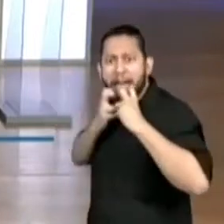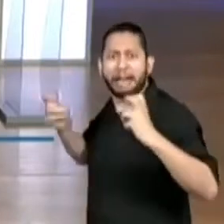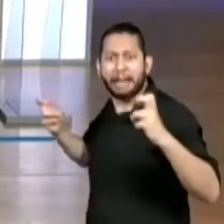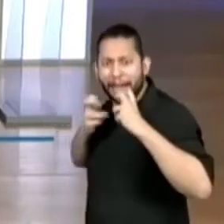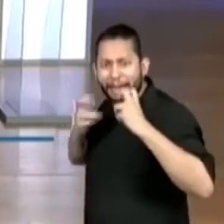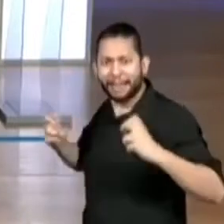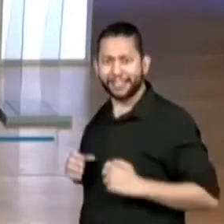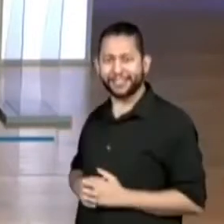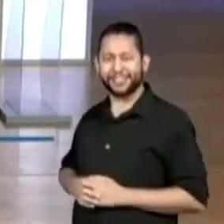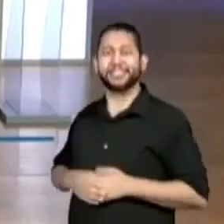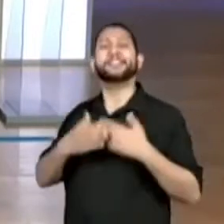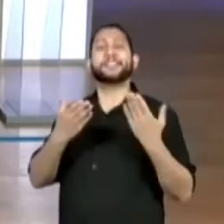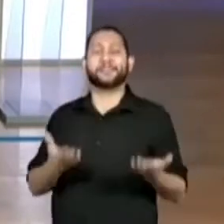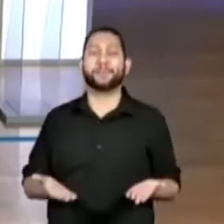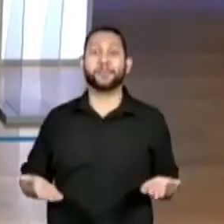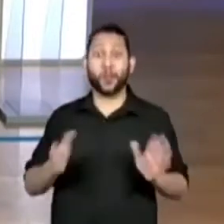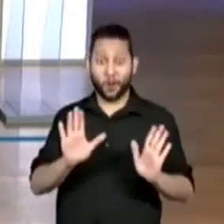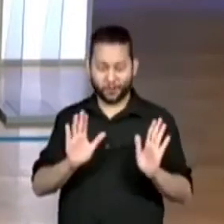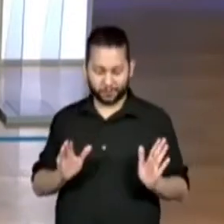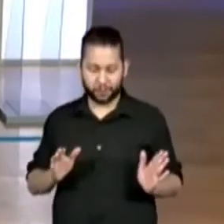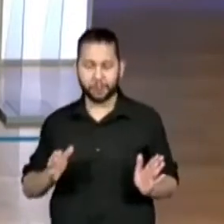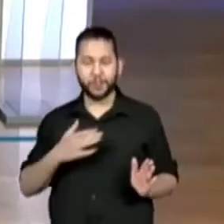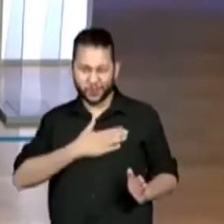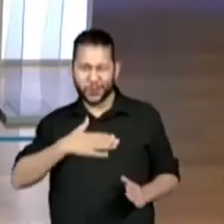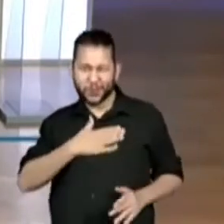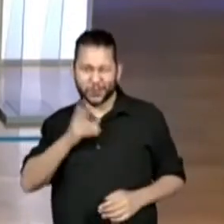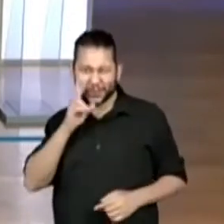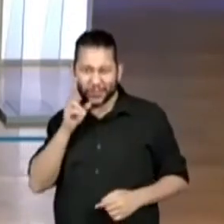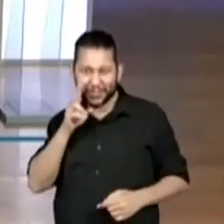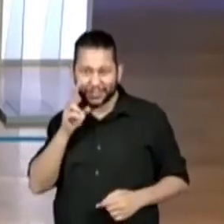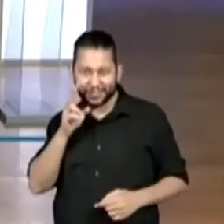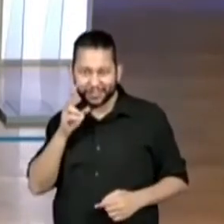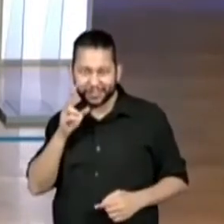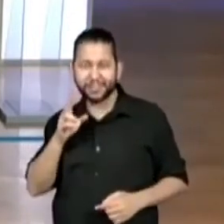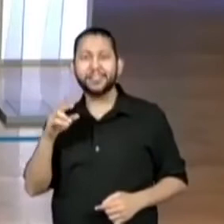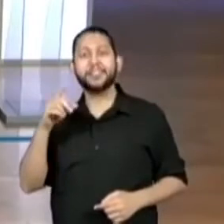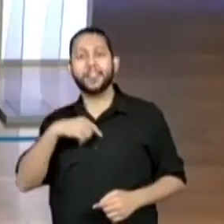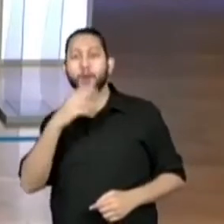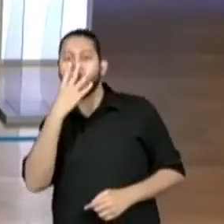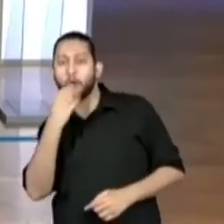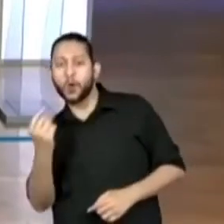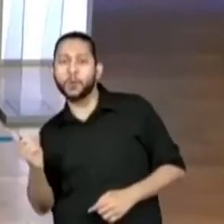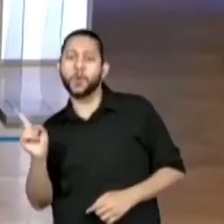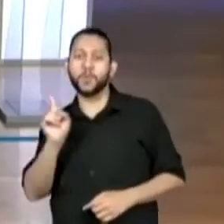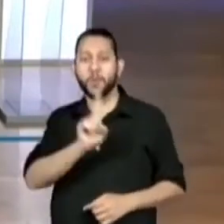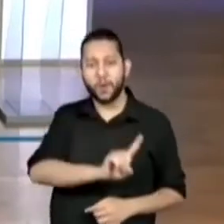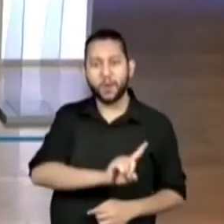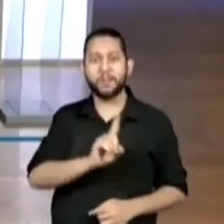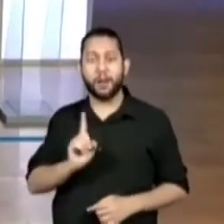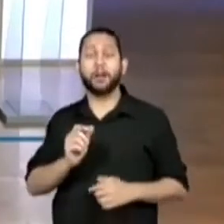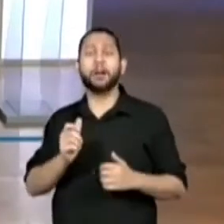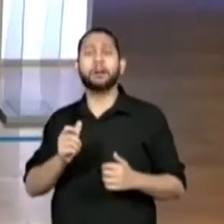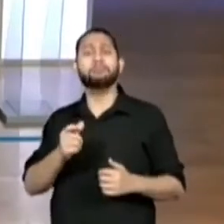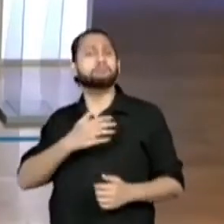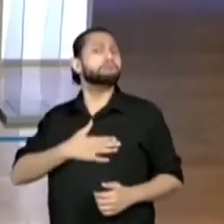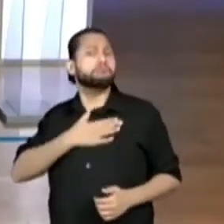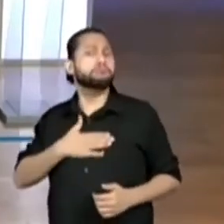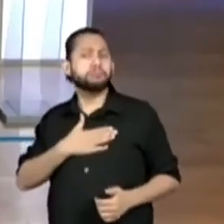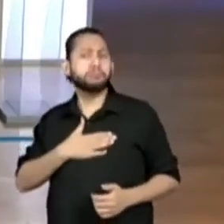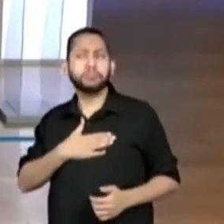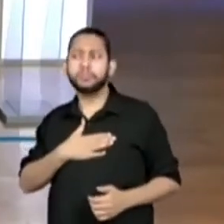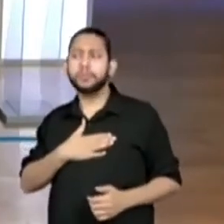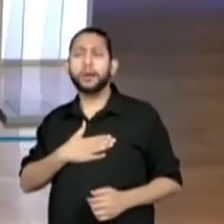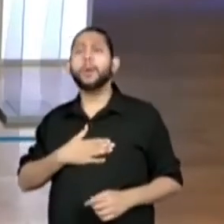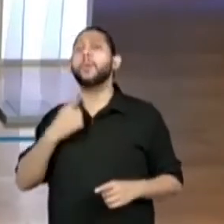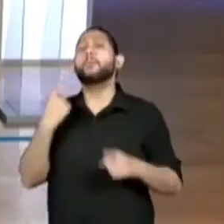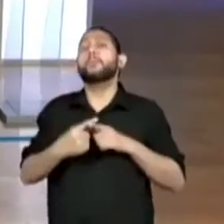essa história que nós vamos fazer a reescrita. Então, vocês precisam conhecer a história. Estão respondendo a